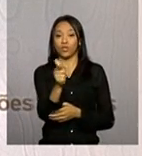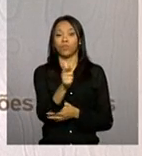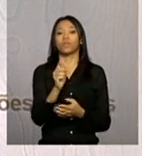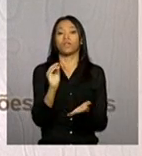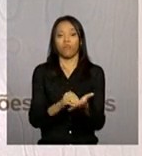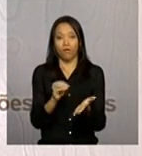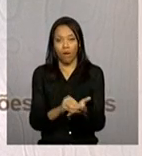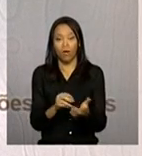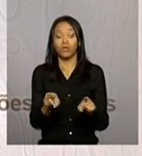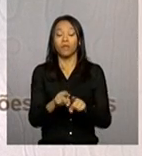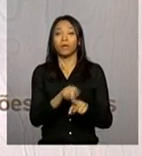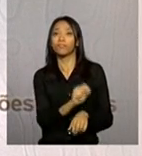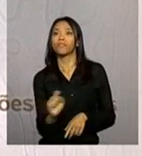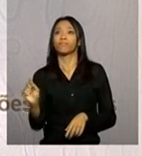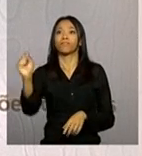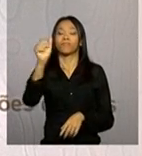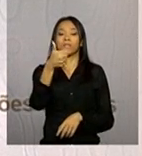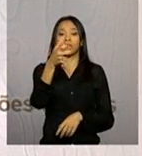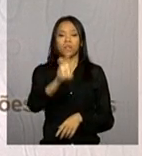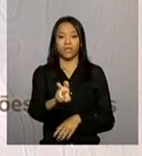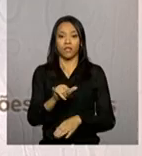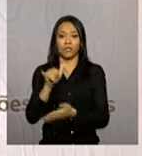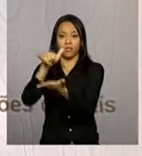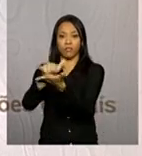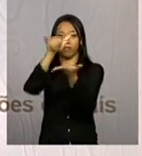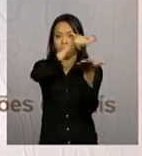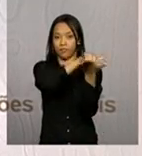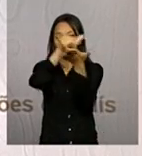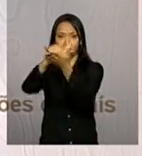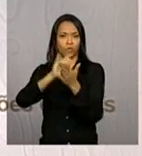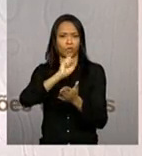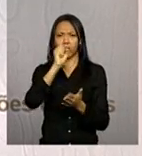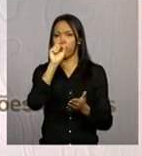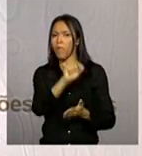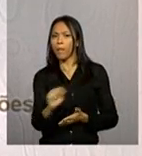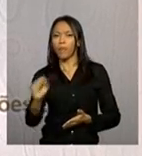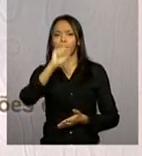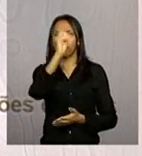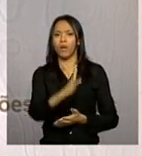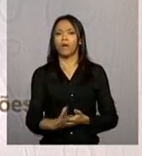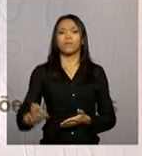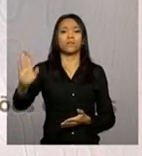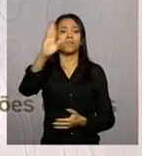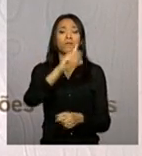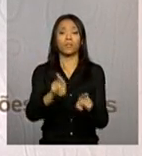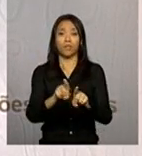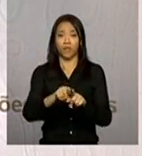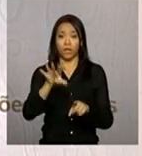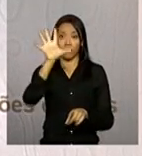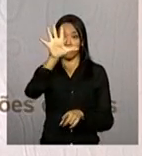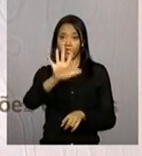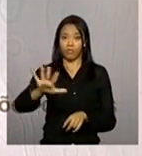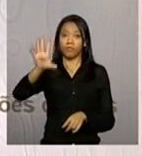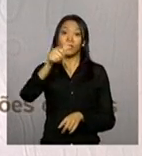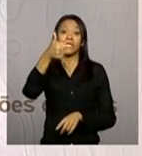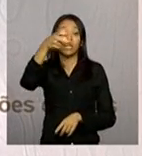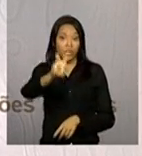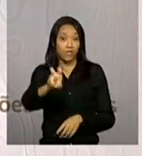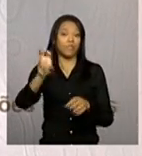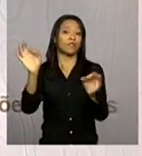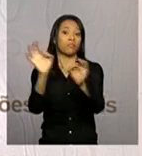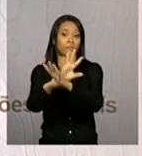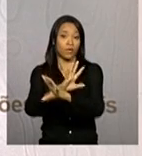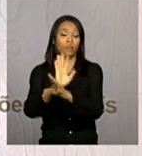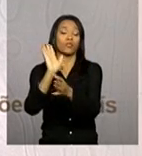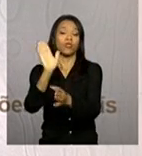15 aeroportos de todas as regiões do país e, na área de aeroportos regionais, concluímos 15 empreendimentos e